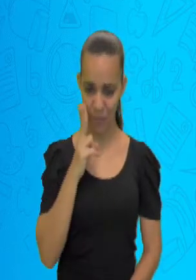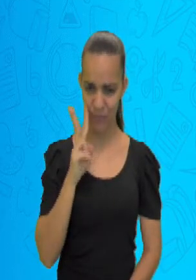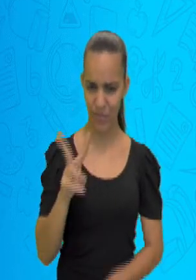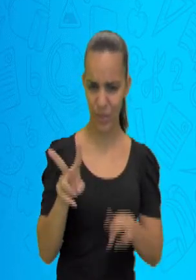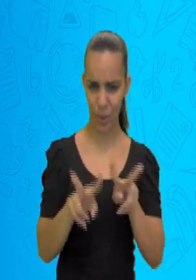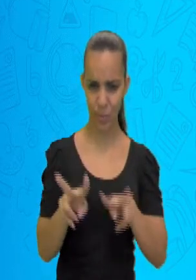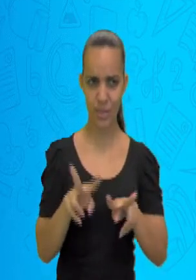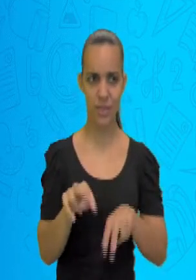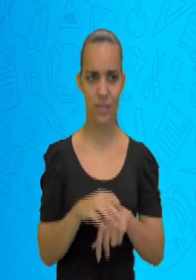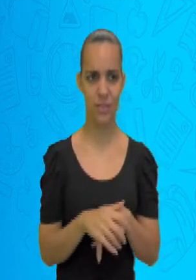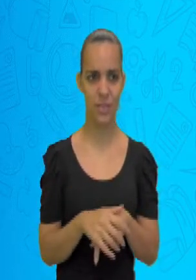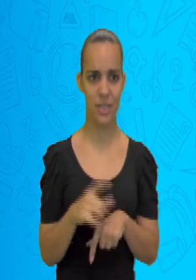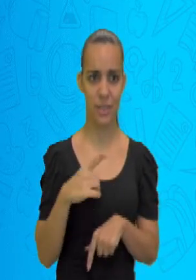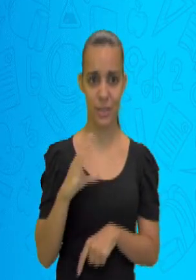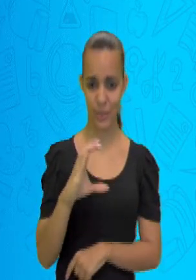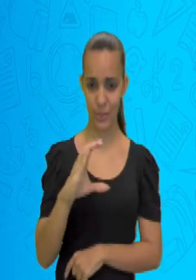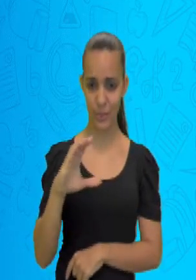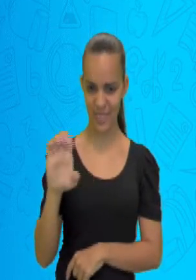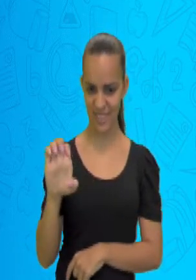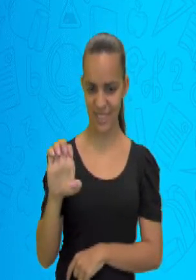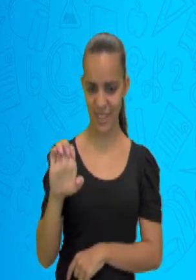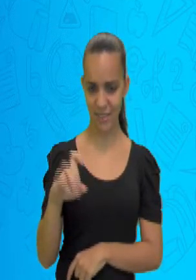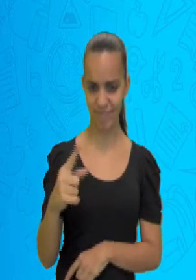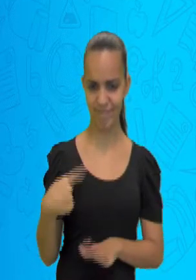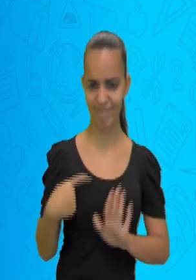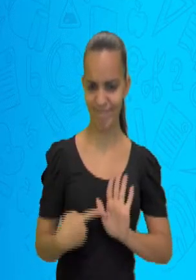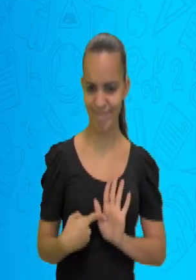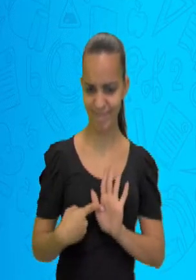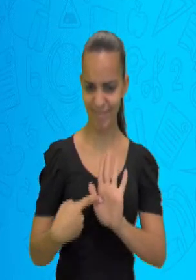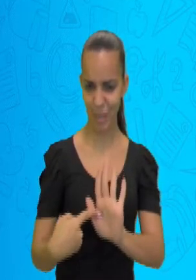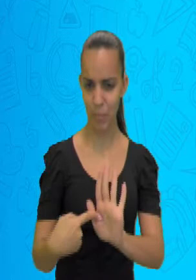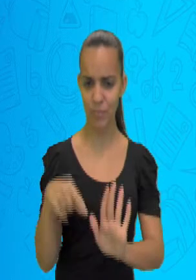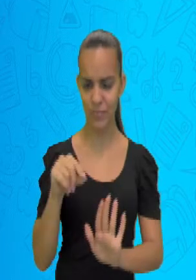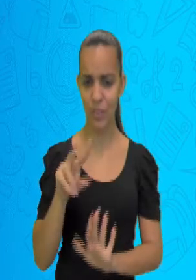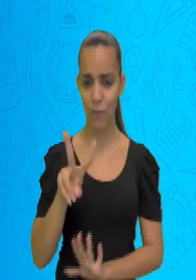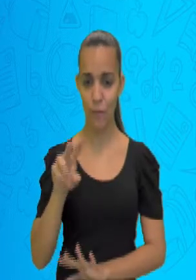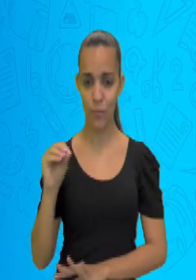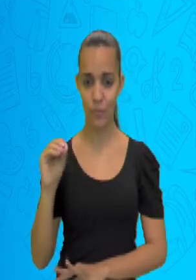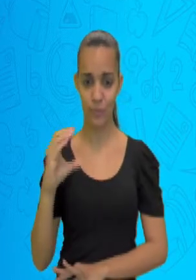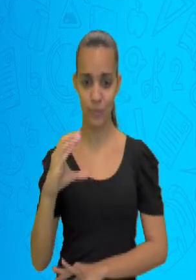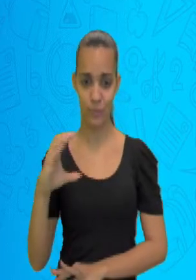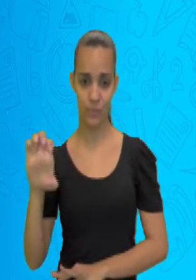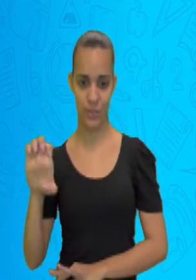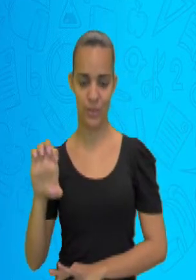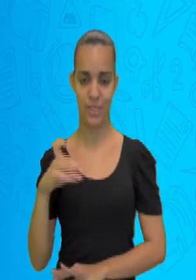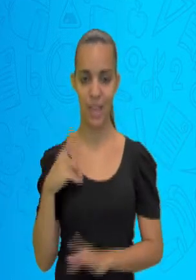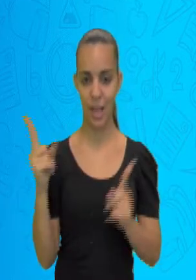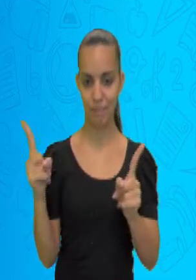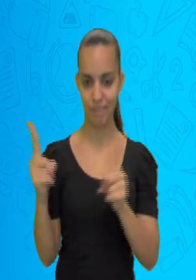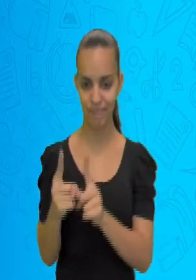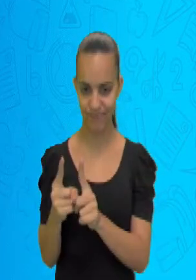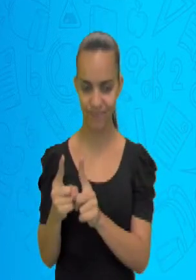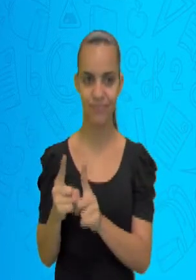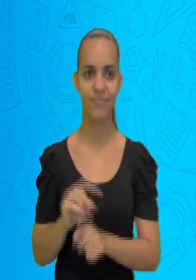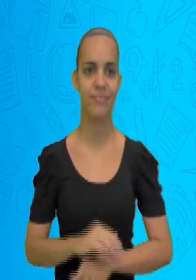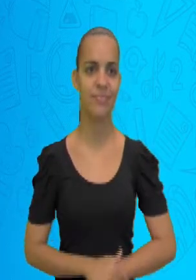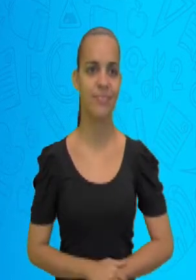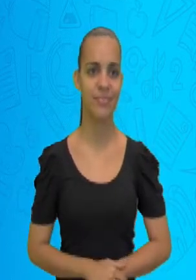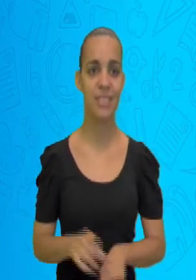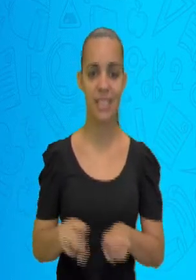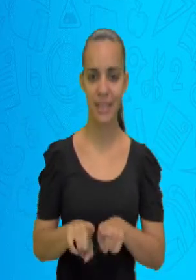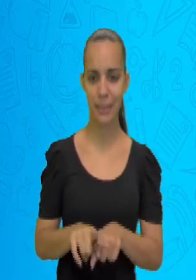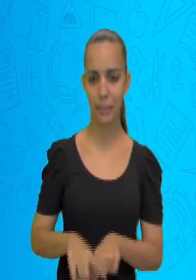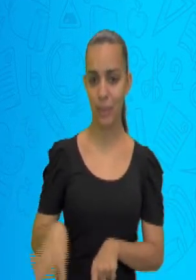Observamos que o C representa a palavra você. Ela foi abreviada. E o tá, a